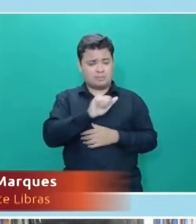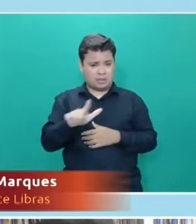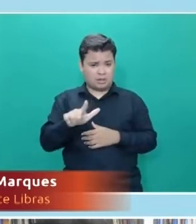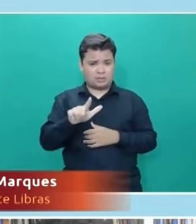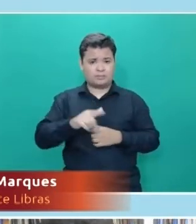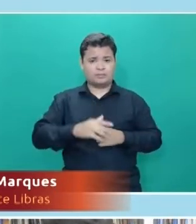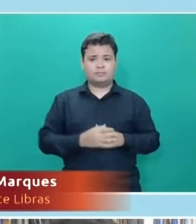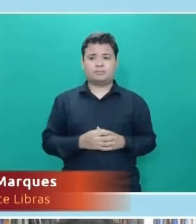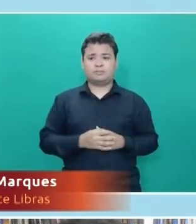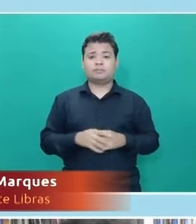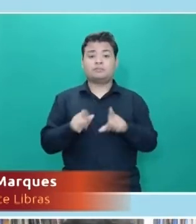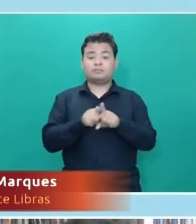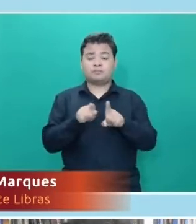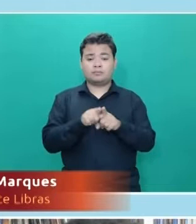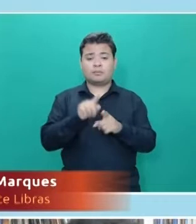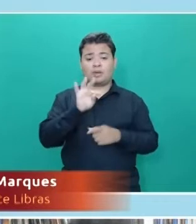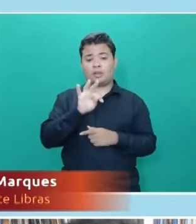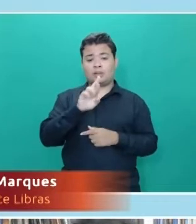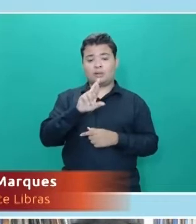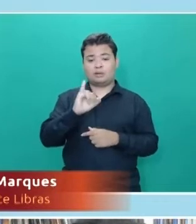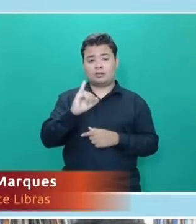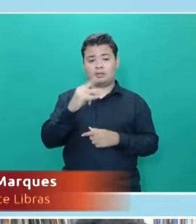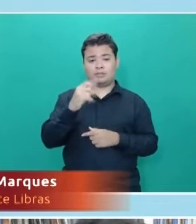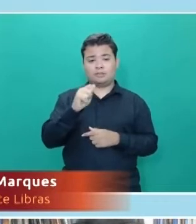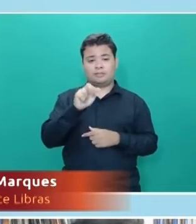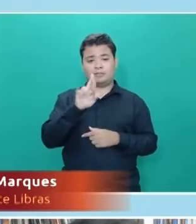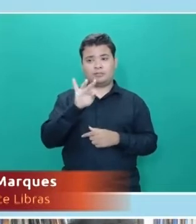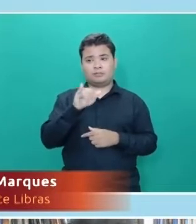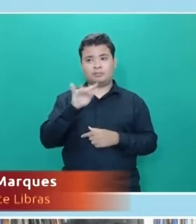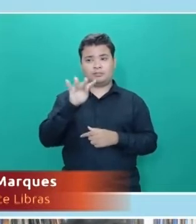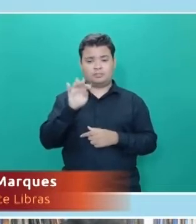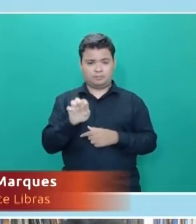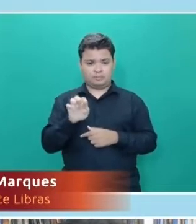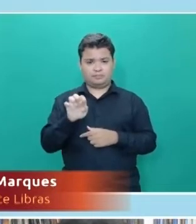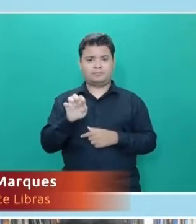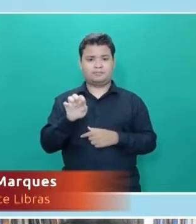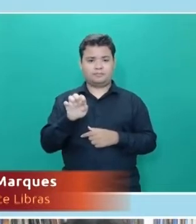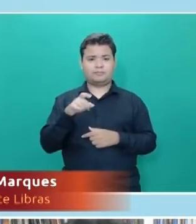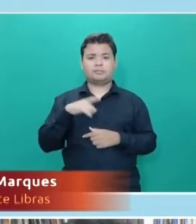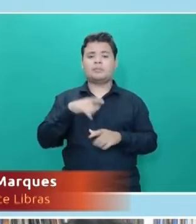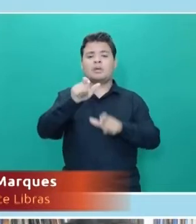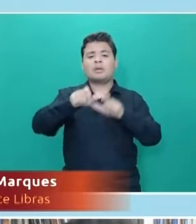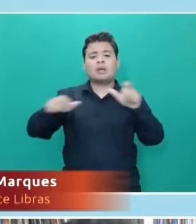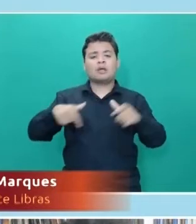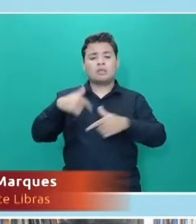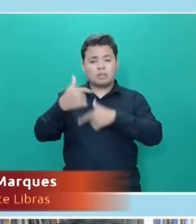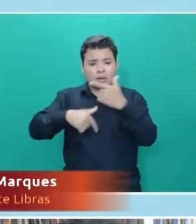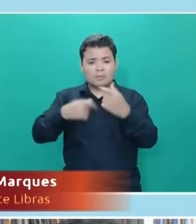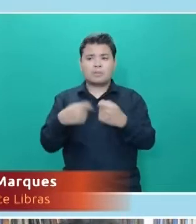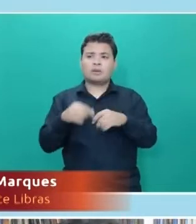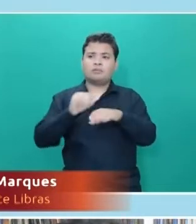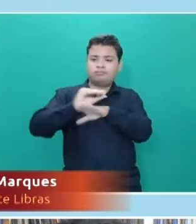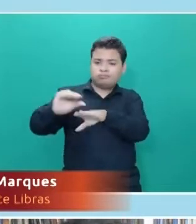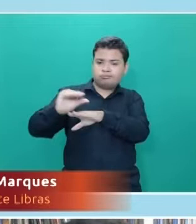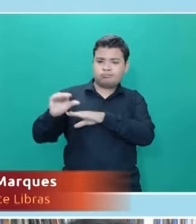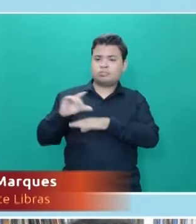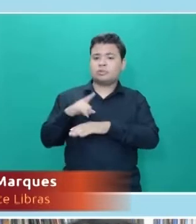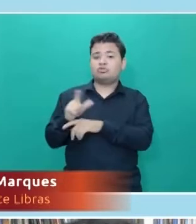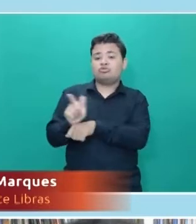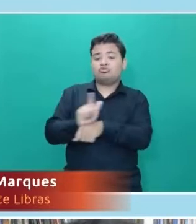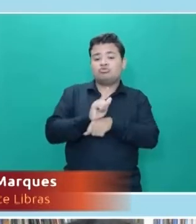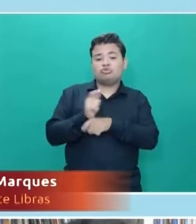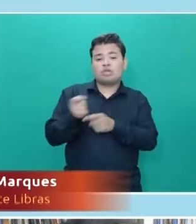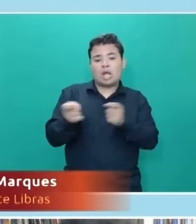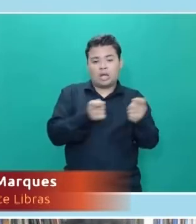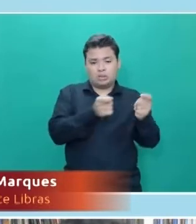ele é tripartite, que ele pressupõe, portanto, que o empregador contribui, que o Estado contribui e faça gestão, e